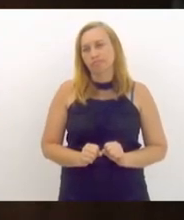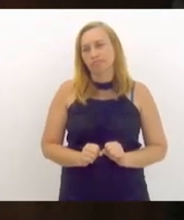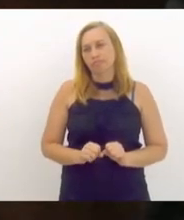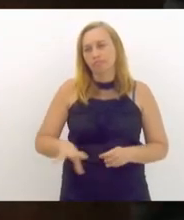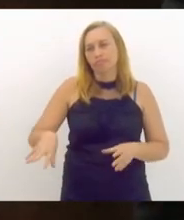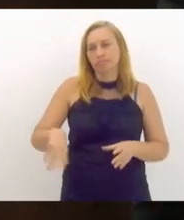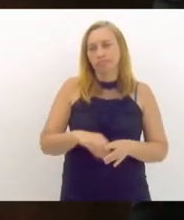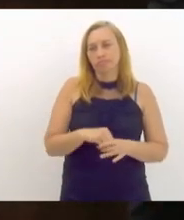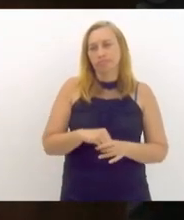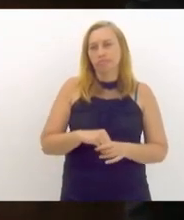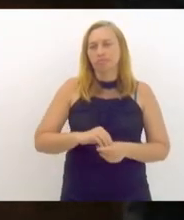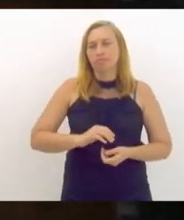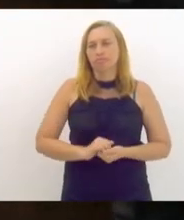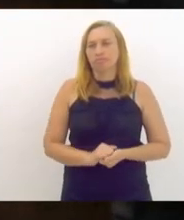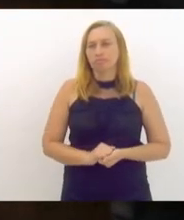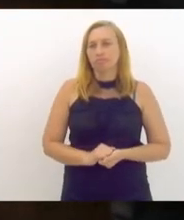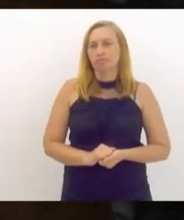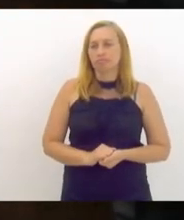implementado.